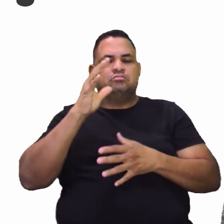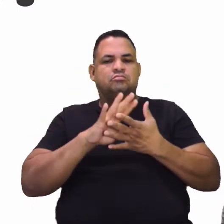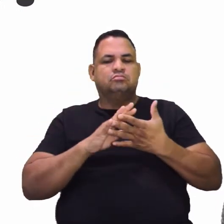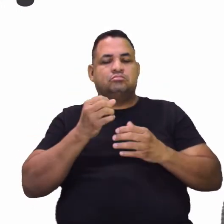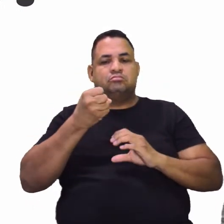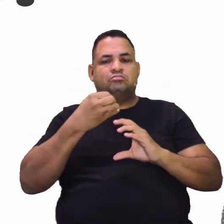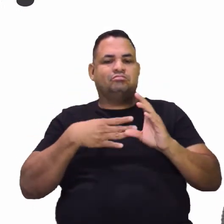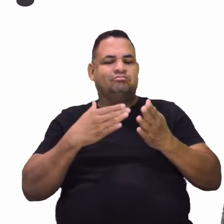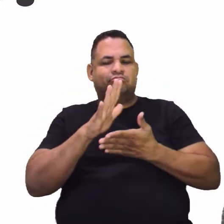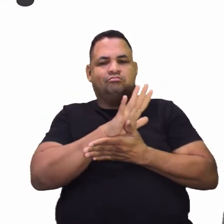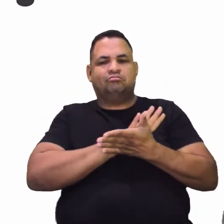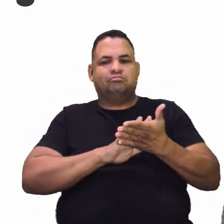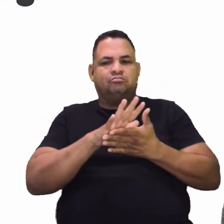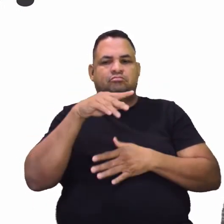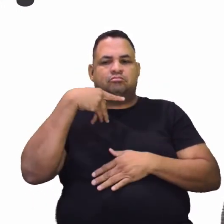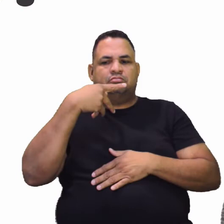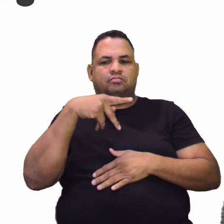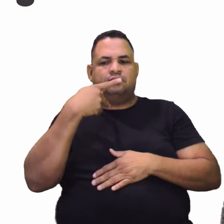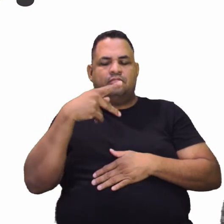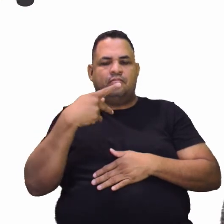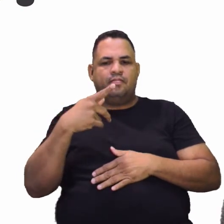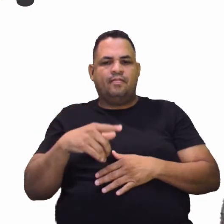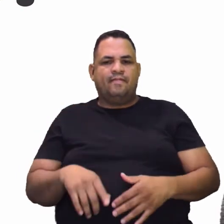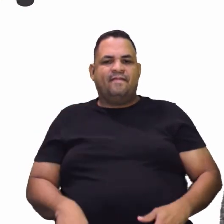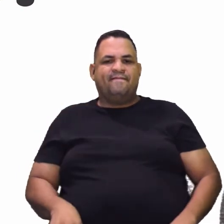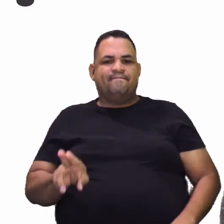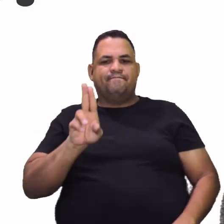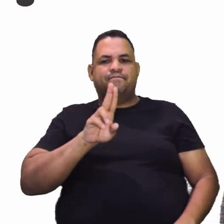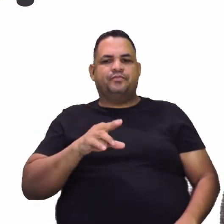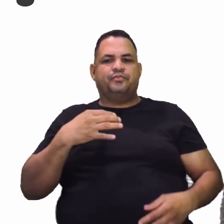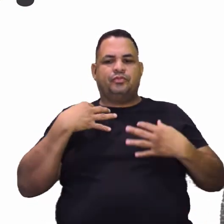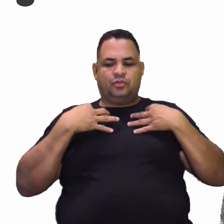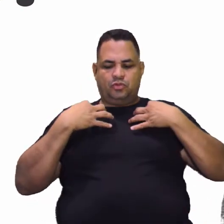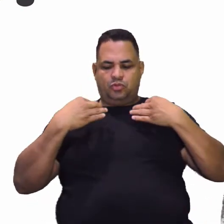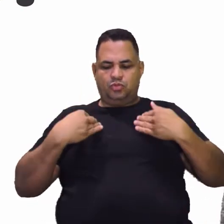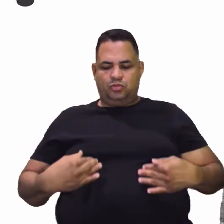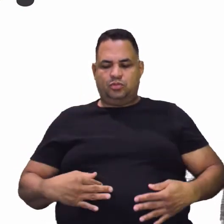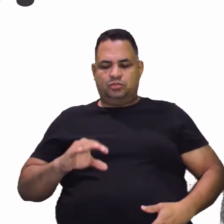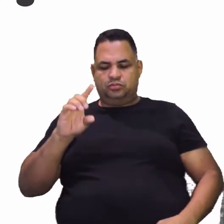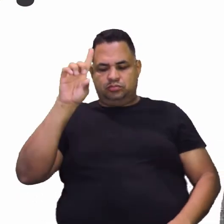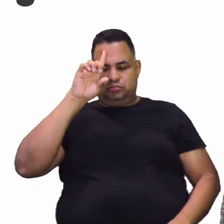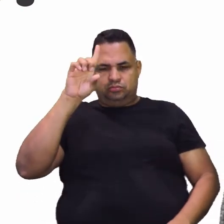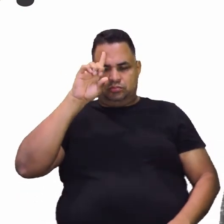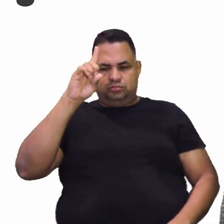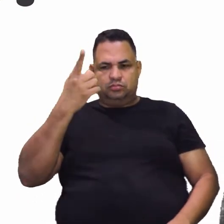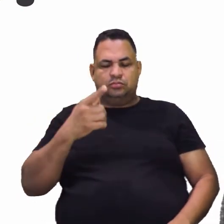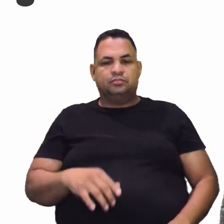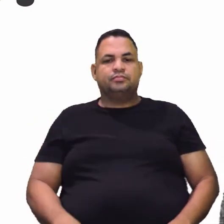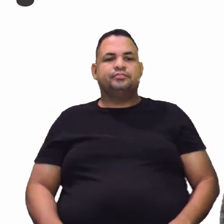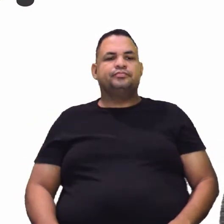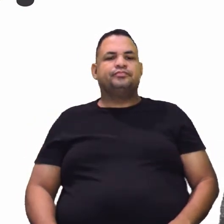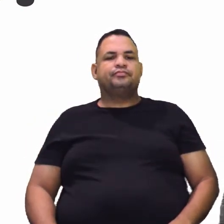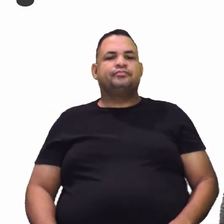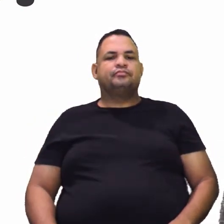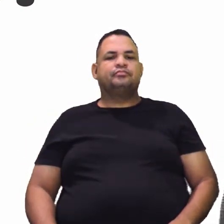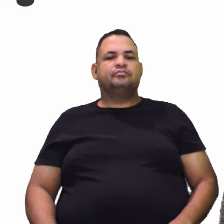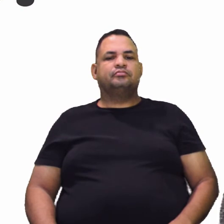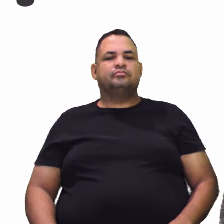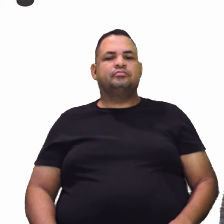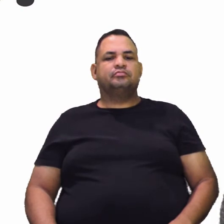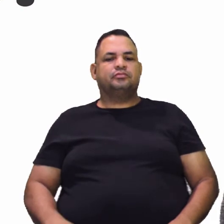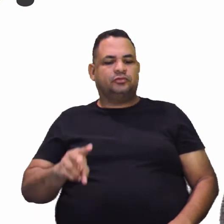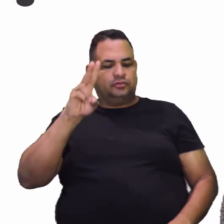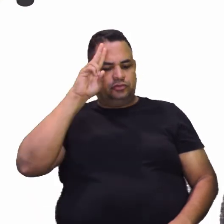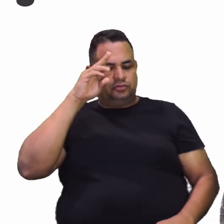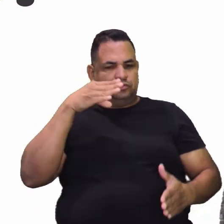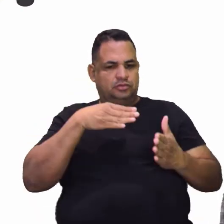está caracterizando nada, ele está falando que ele usa uniforme na escola todos os dias, de segunda a